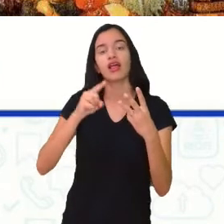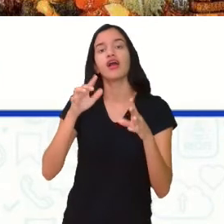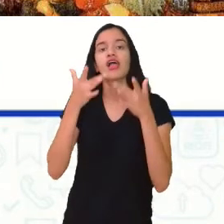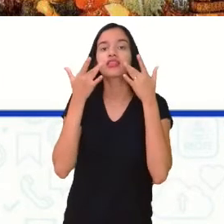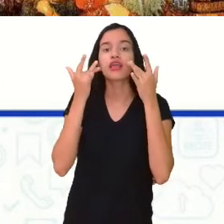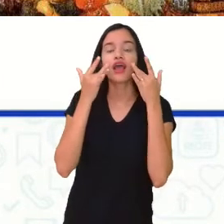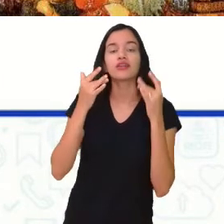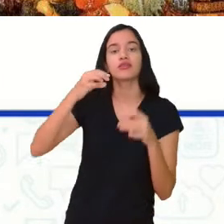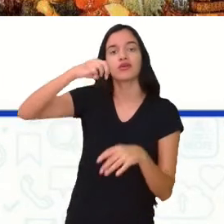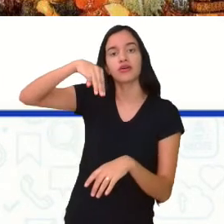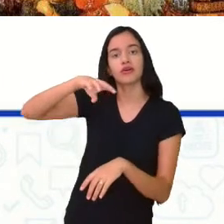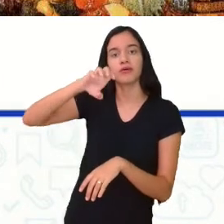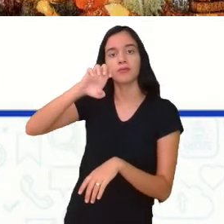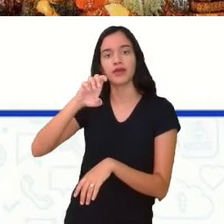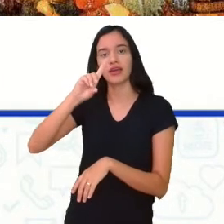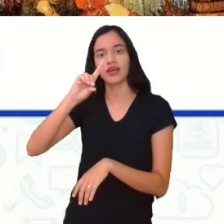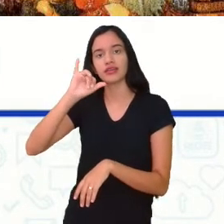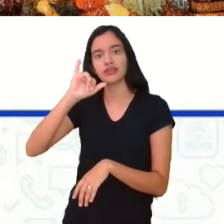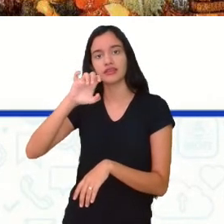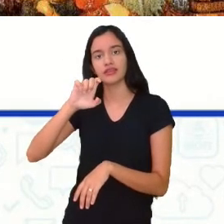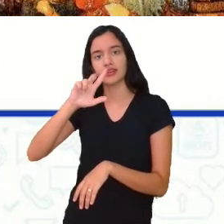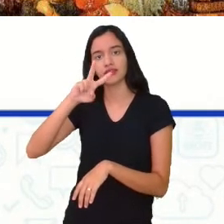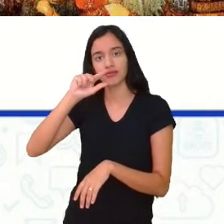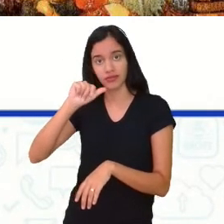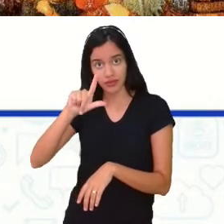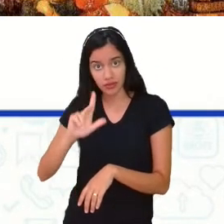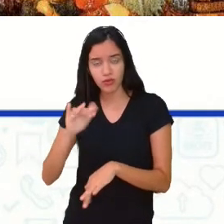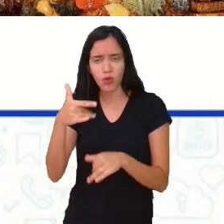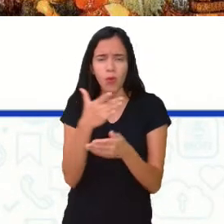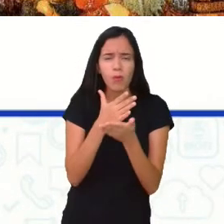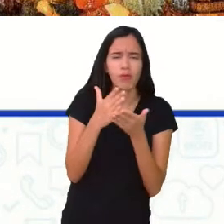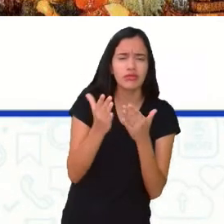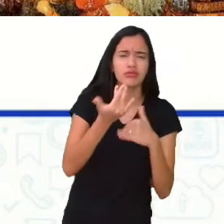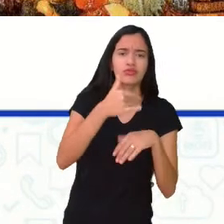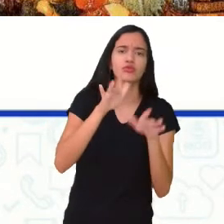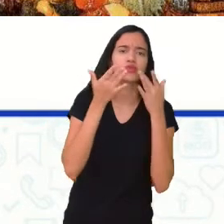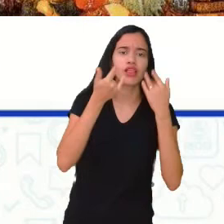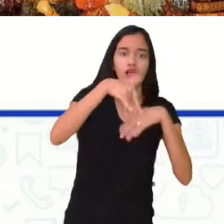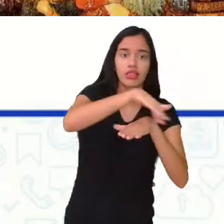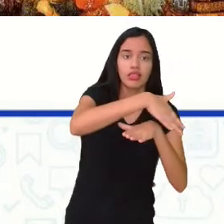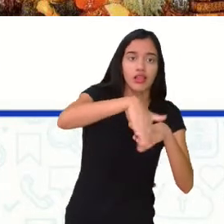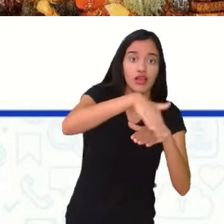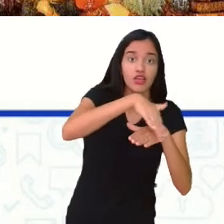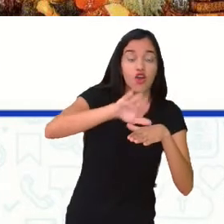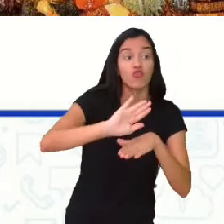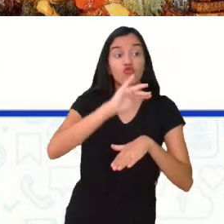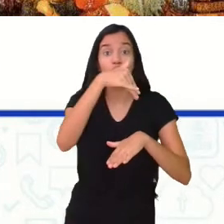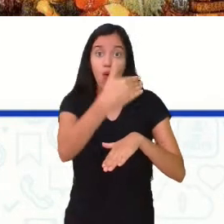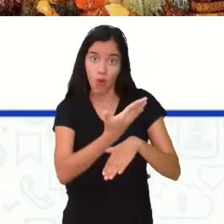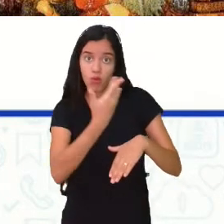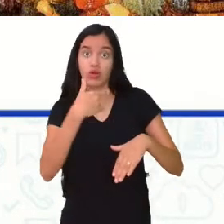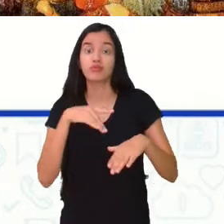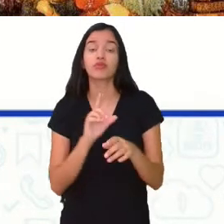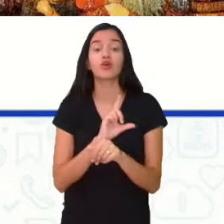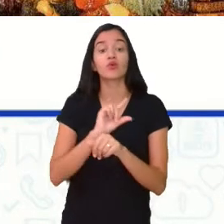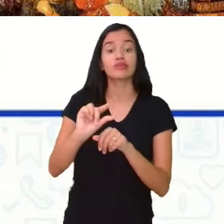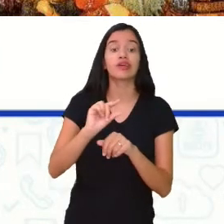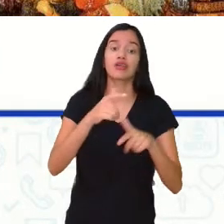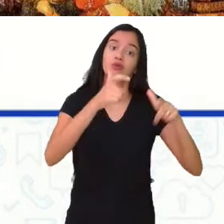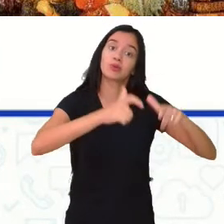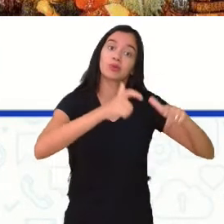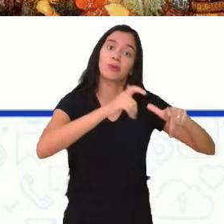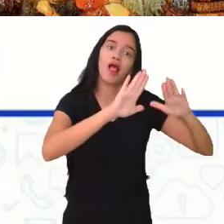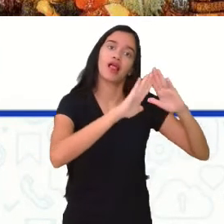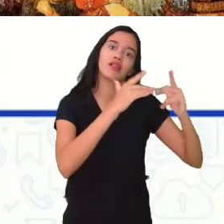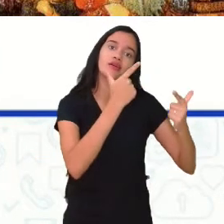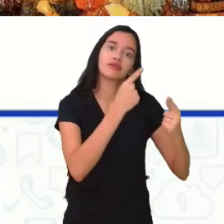que também foi assim, o início do teatro de rua, né, que era um teatro feito fora, né, quando ele saiu do espaço da igreja,